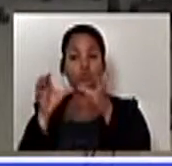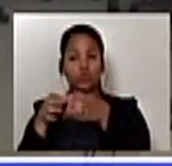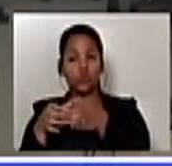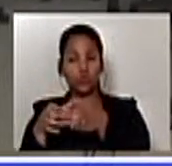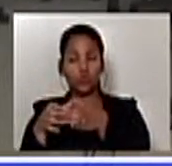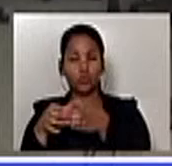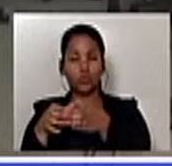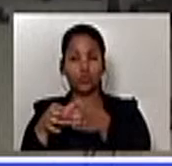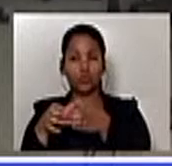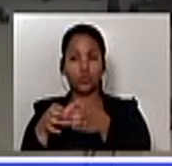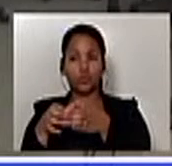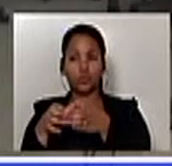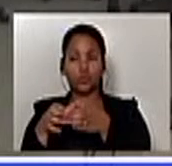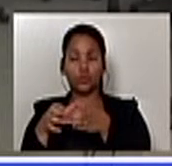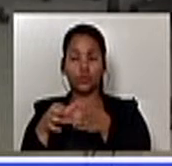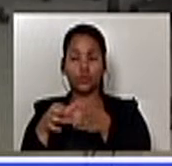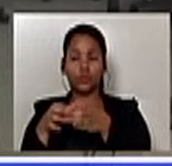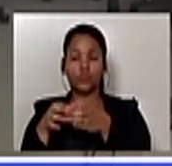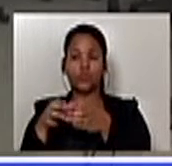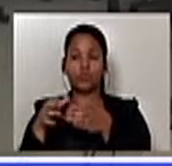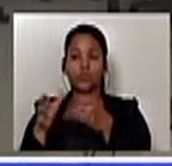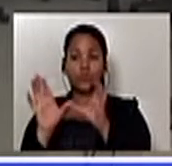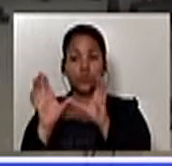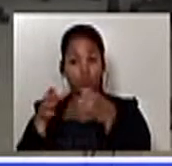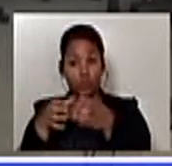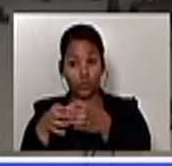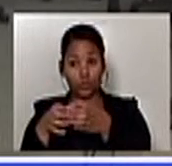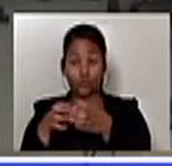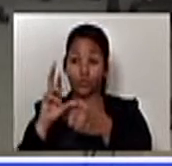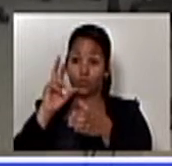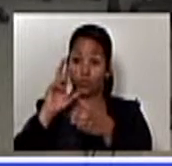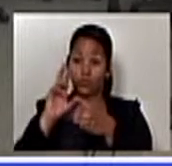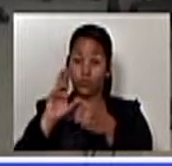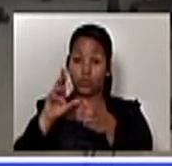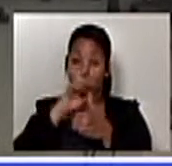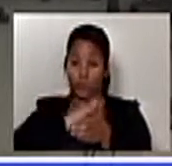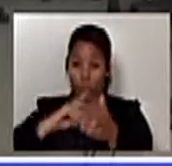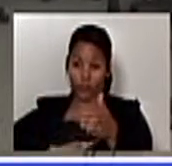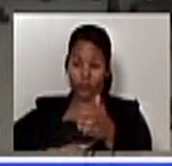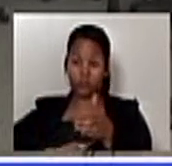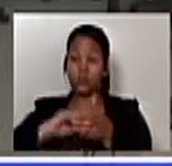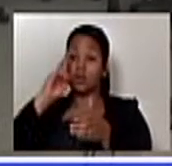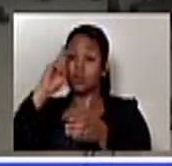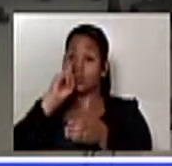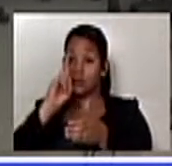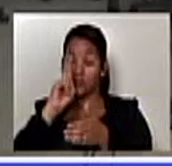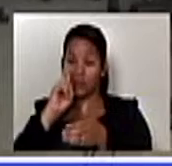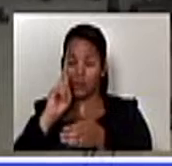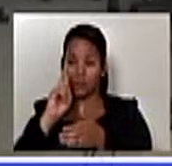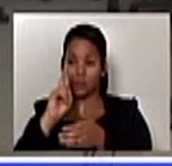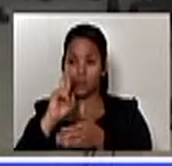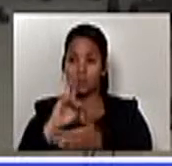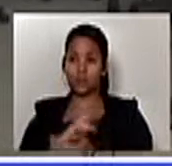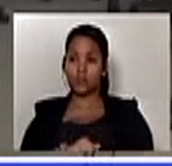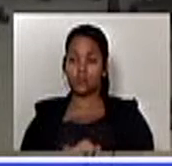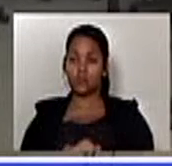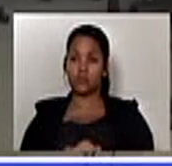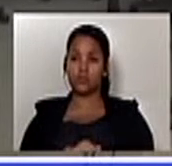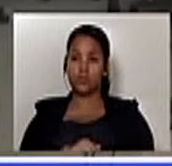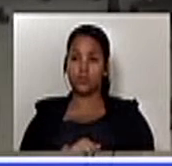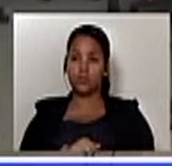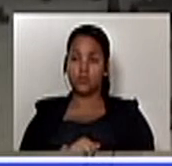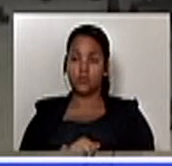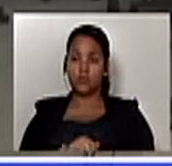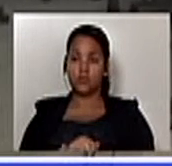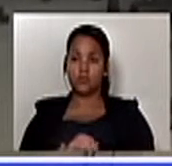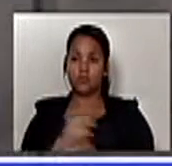da terceira comissão de orçamento, finanças, planejamento e economia, ao Haroldo Loureiro, que nos dá esse